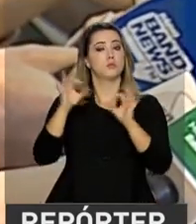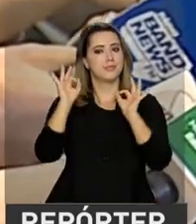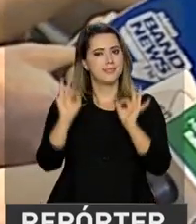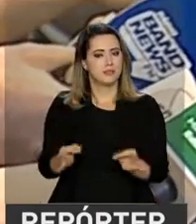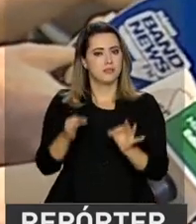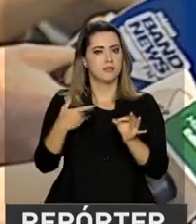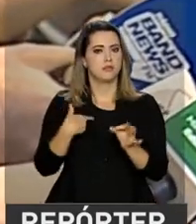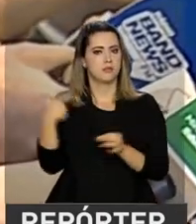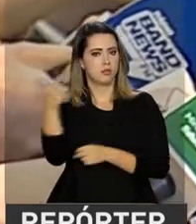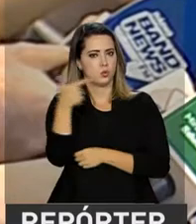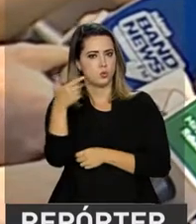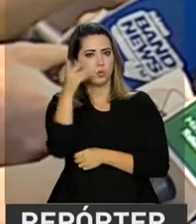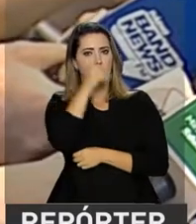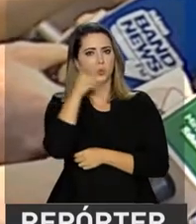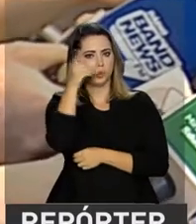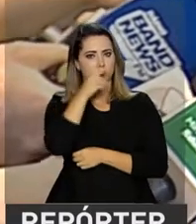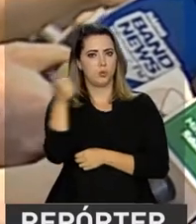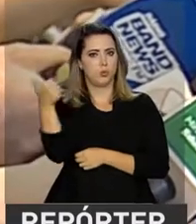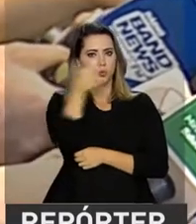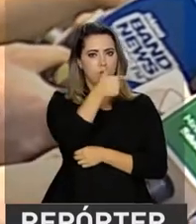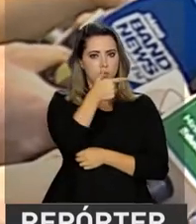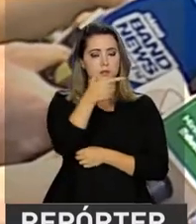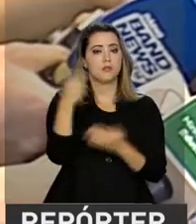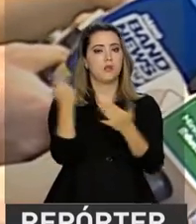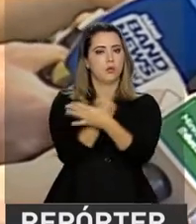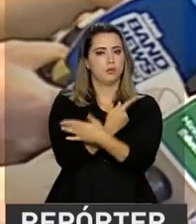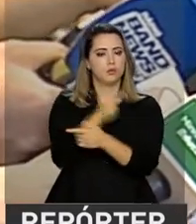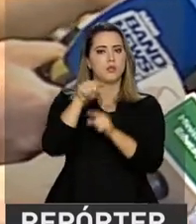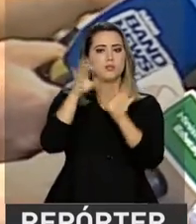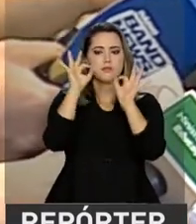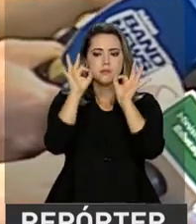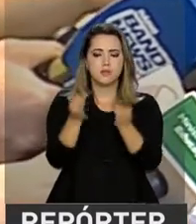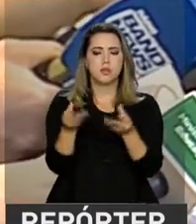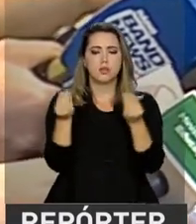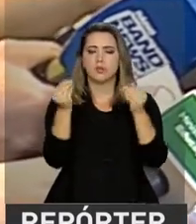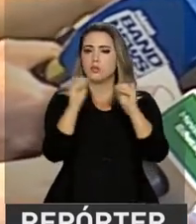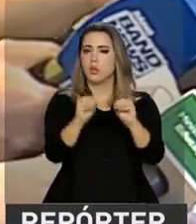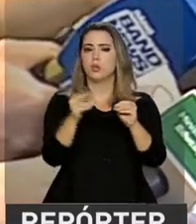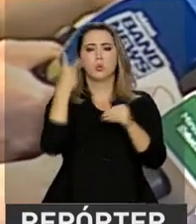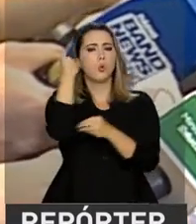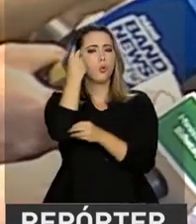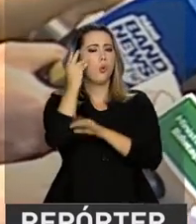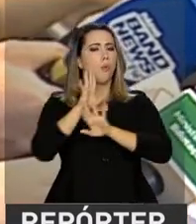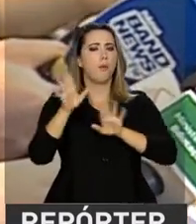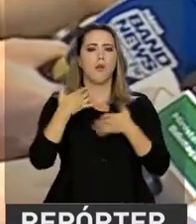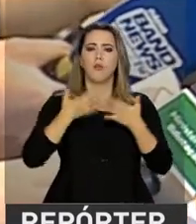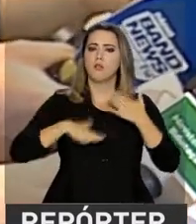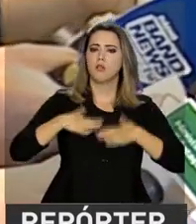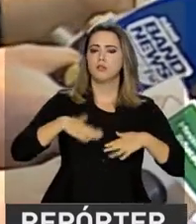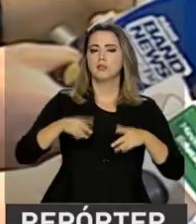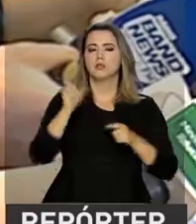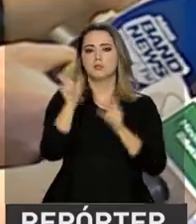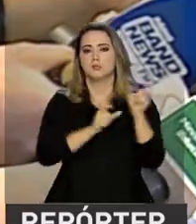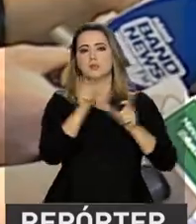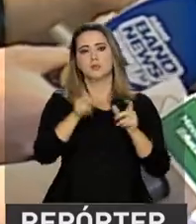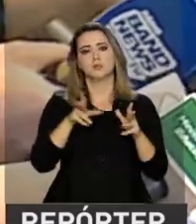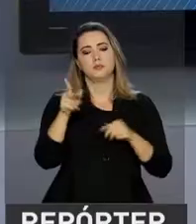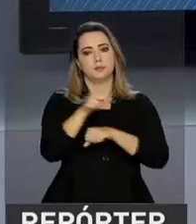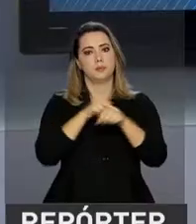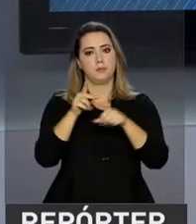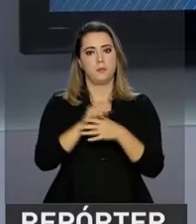etapa, no domingo dia 12, vai ocorrer dentro da mesma normalidade e tranquilidade para os estudantes de todo o